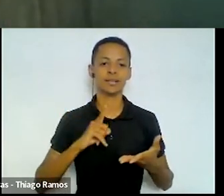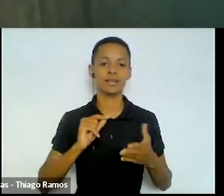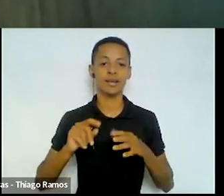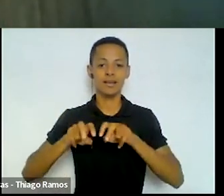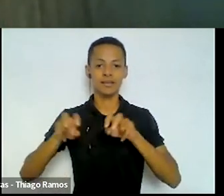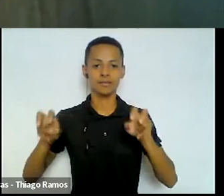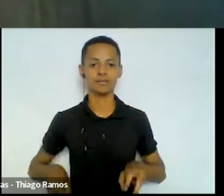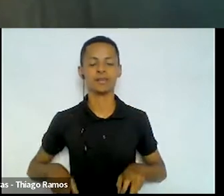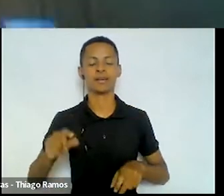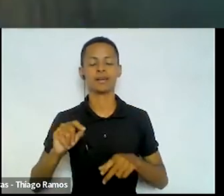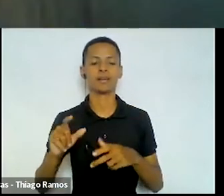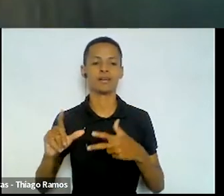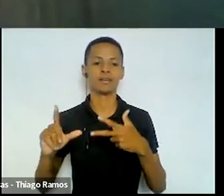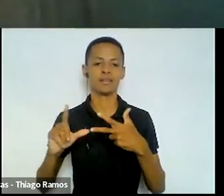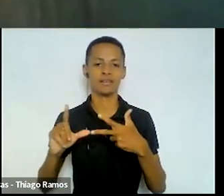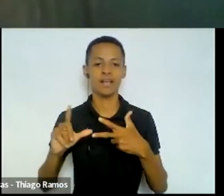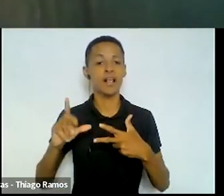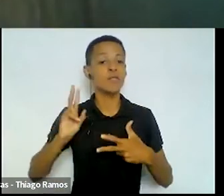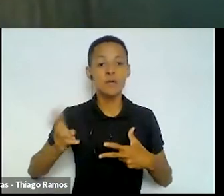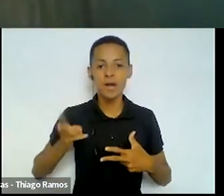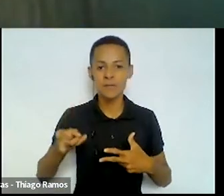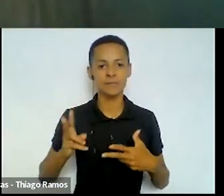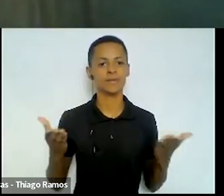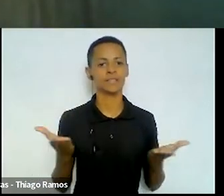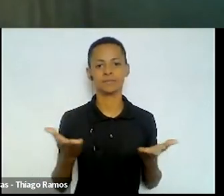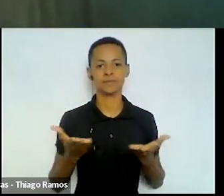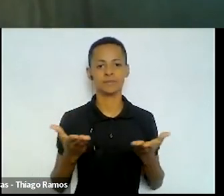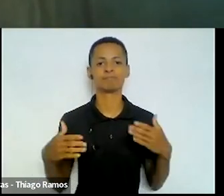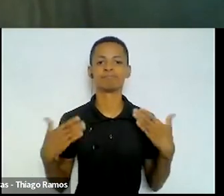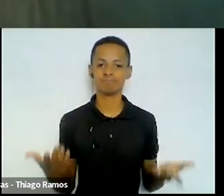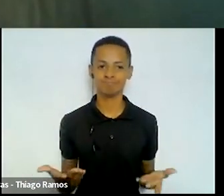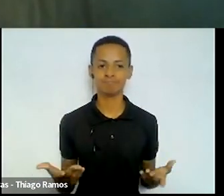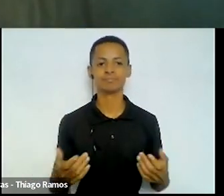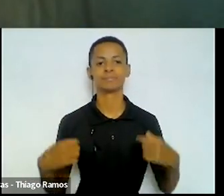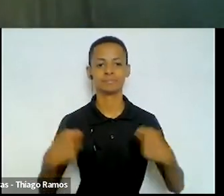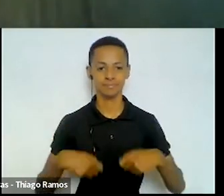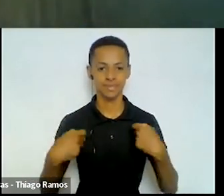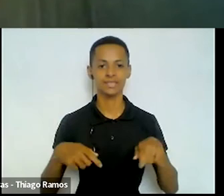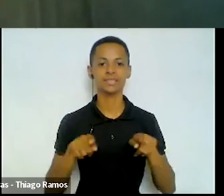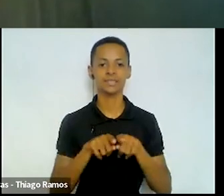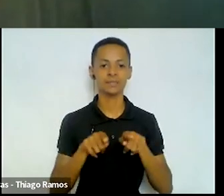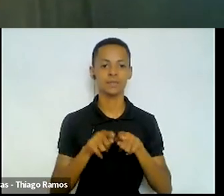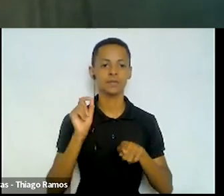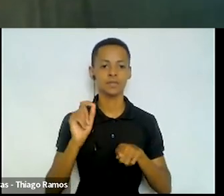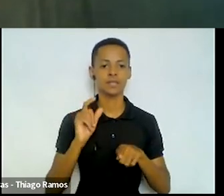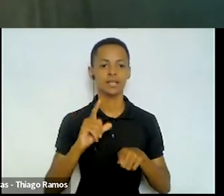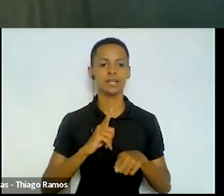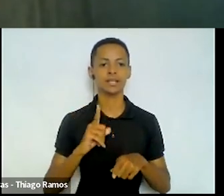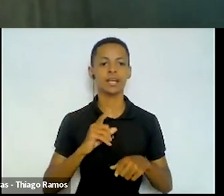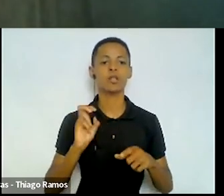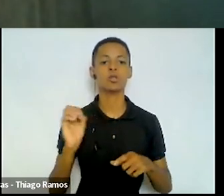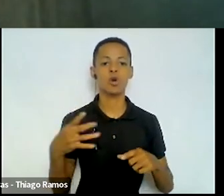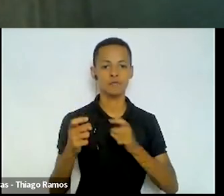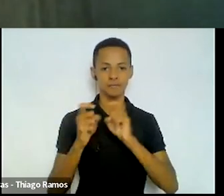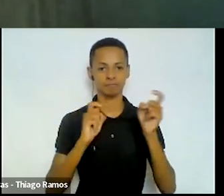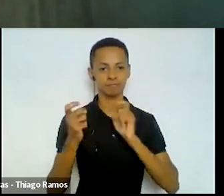com Benedito e Garotinho não é mais a mesma de hoje, então provavelmente aí a gente vai precisar de uma nova articulação política para isso.